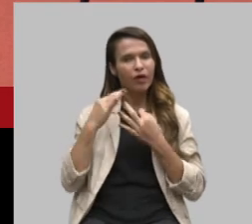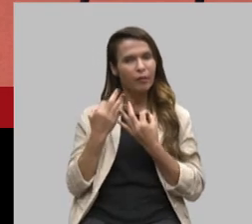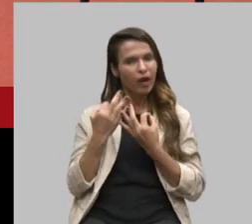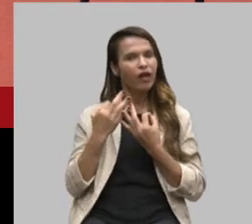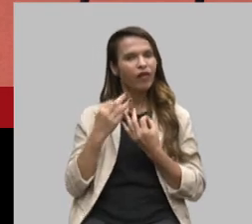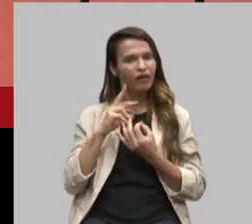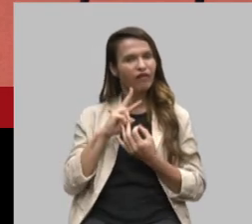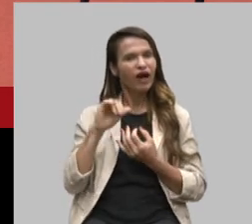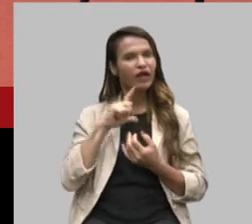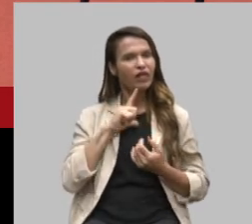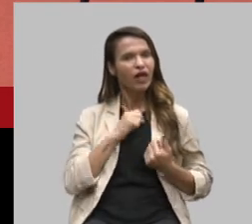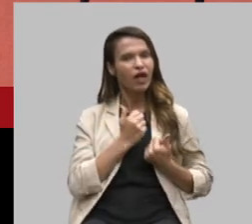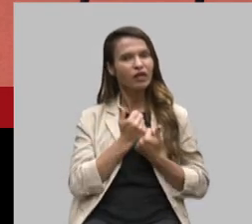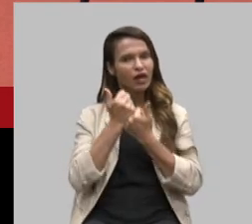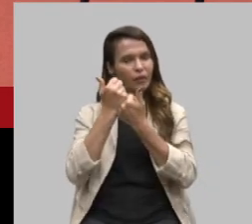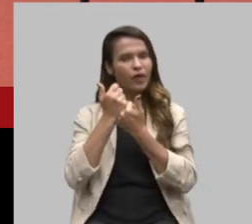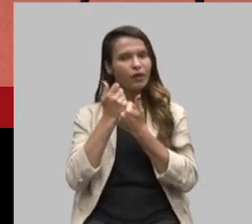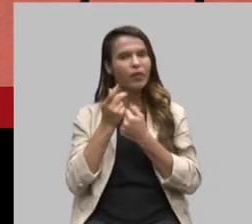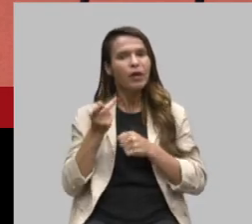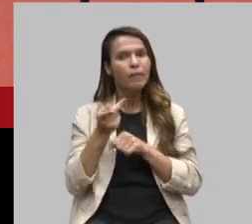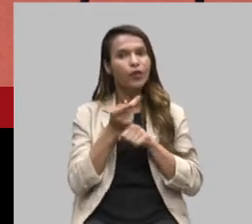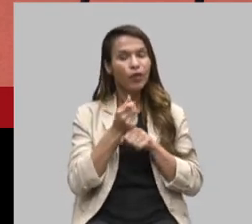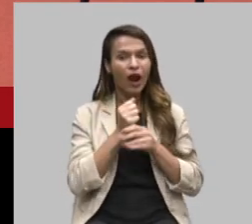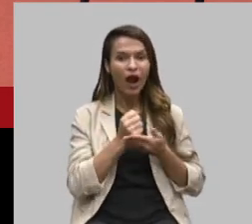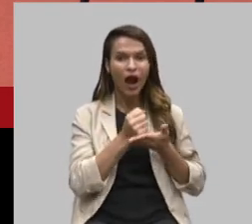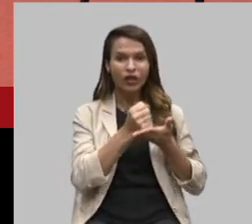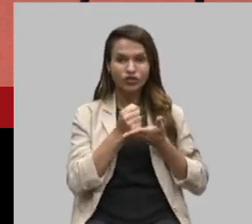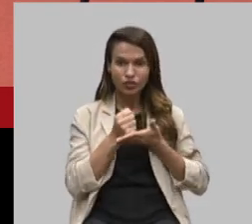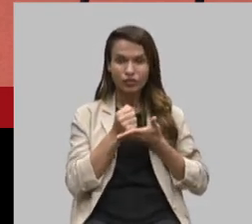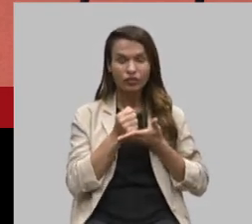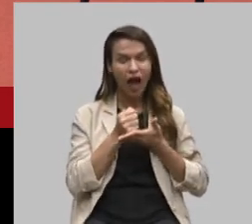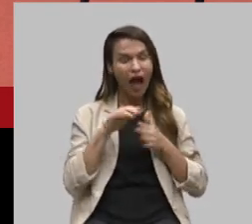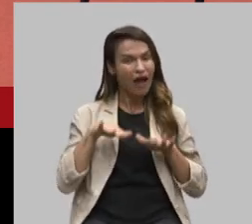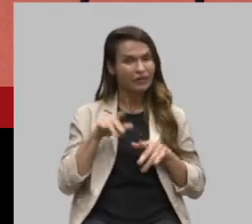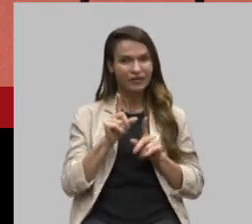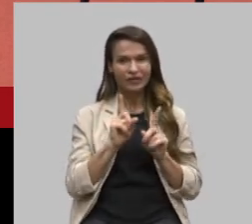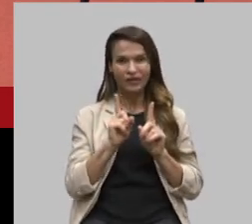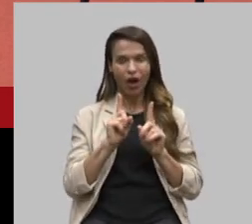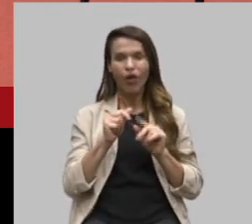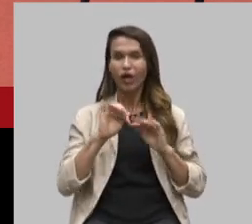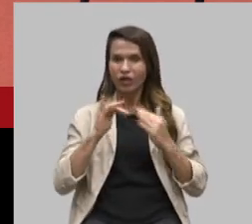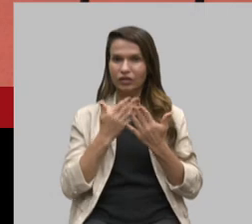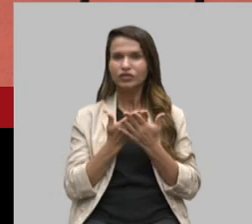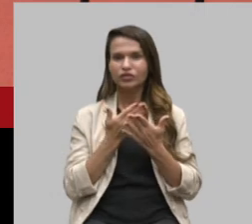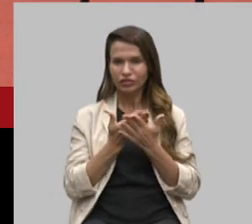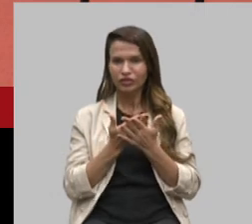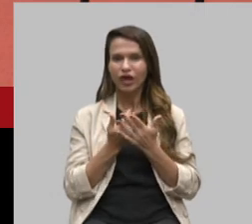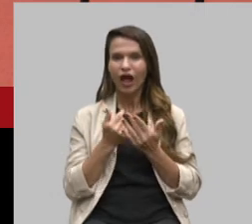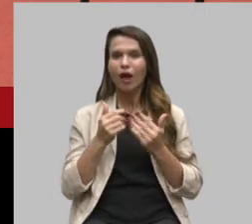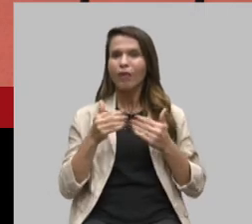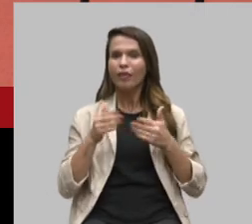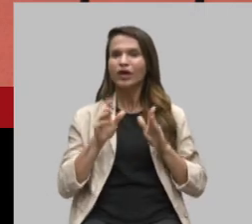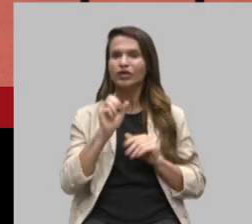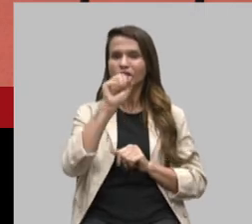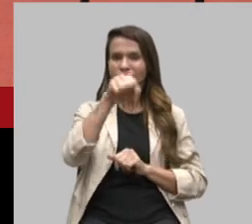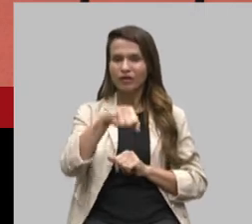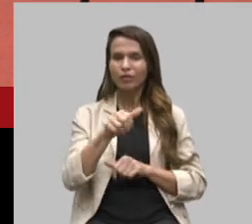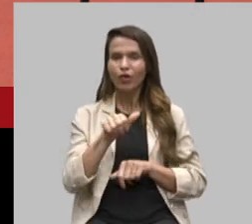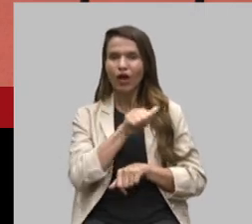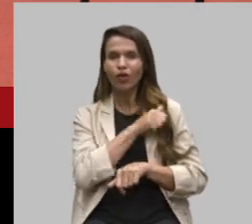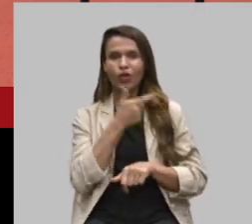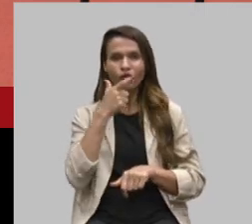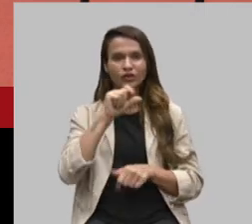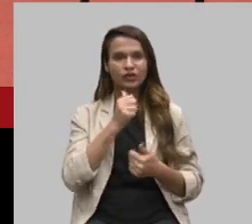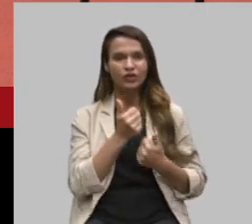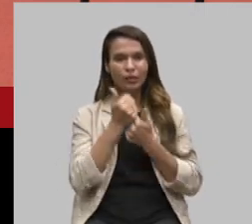a eles para eles procurarem ajuda talvez não então a escola seria uma abertura sim pro aluno conseguir esse apoio